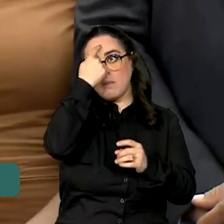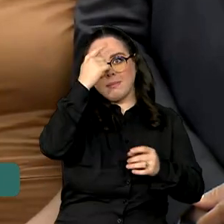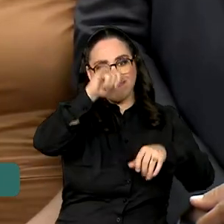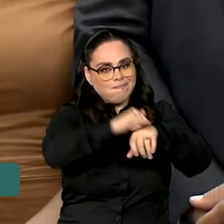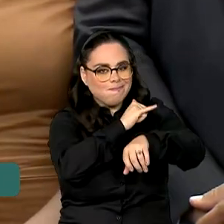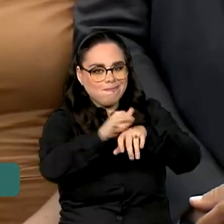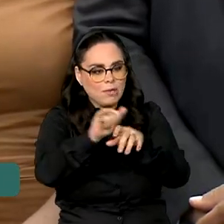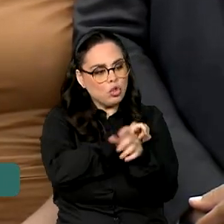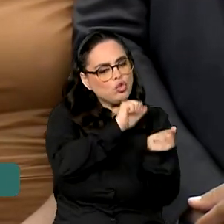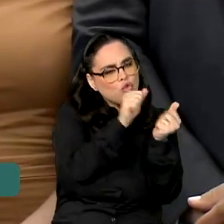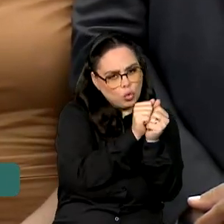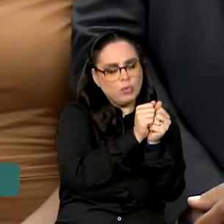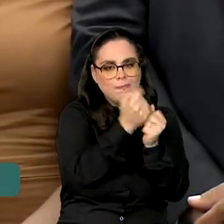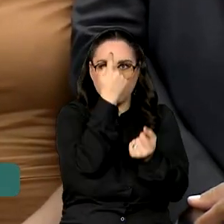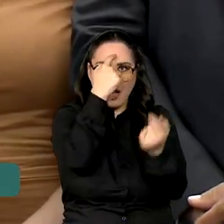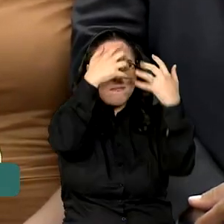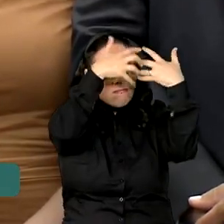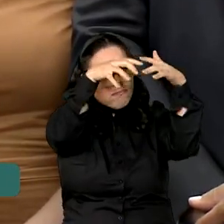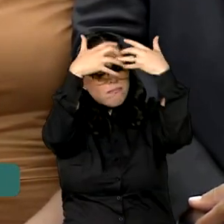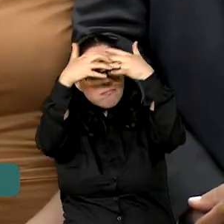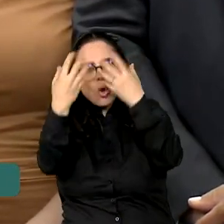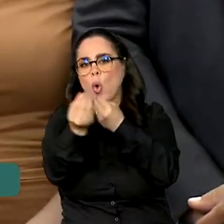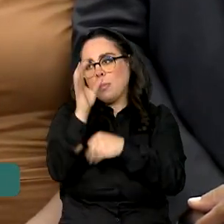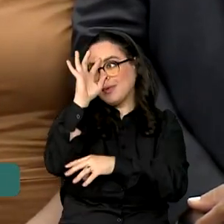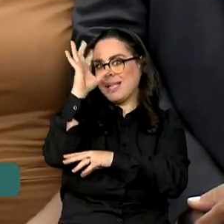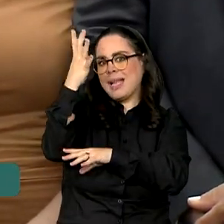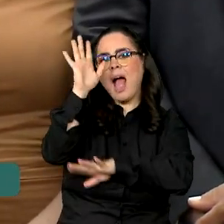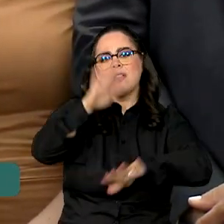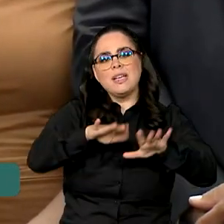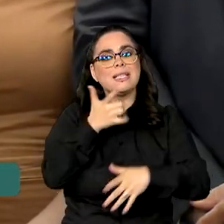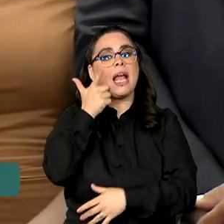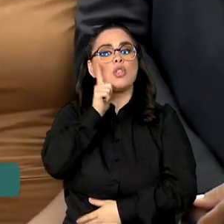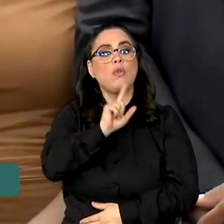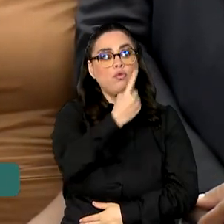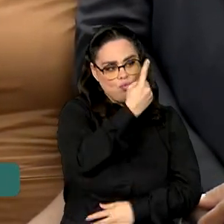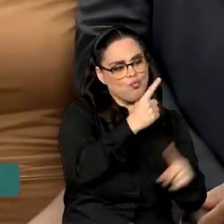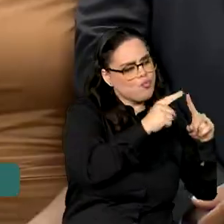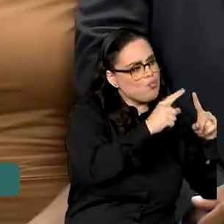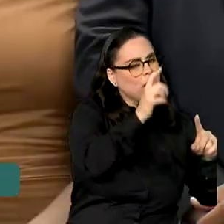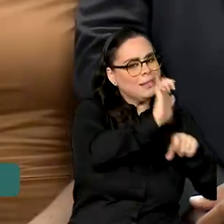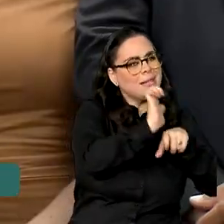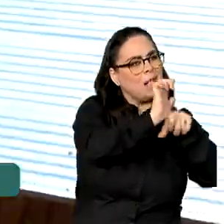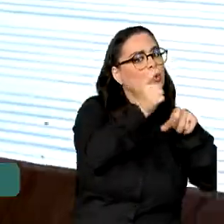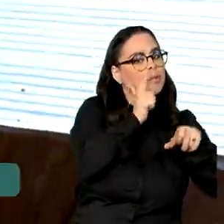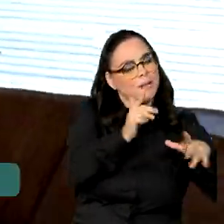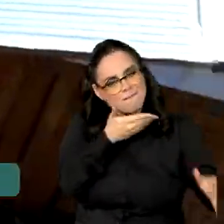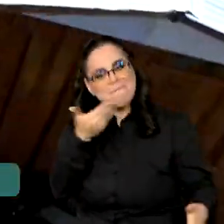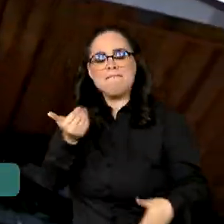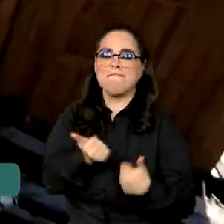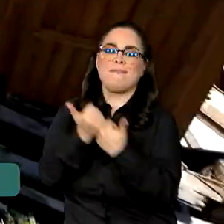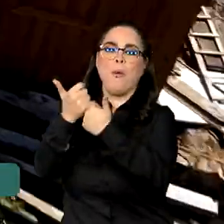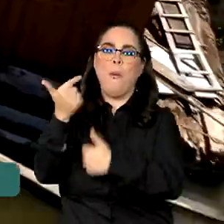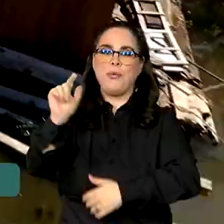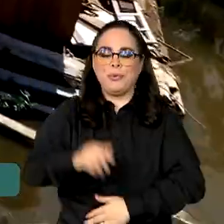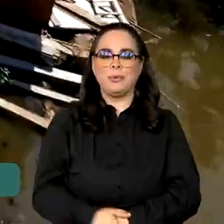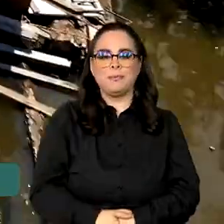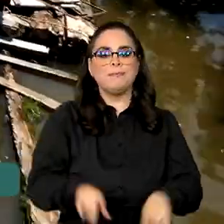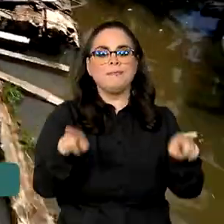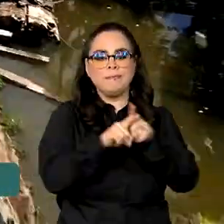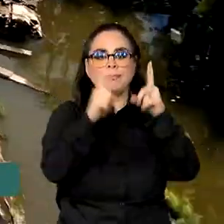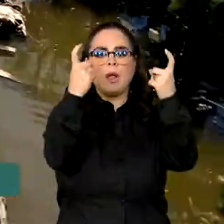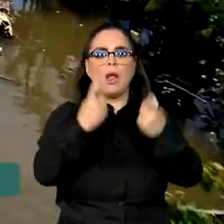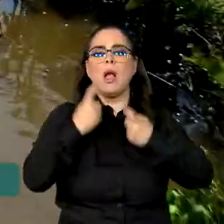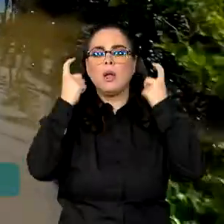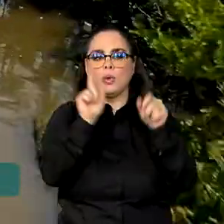buscarmos também que a solução de um estado possa inspirar outro estado outra preocupação do governo